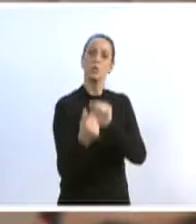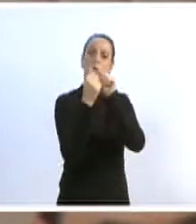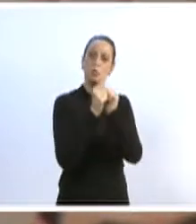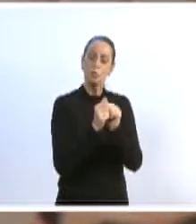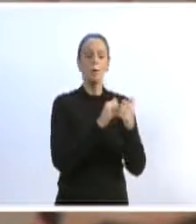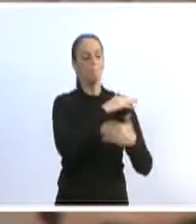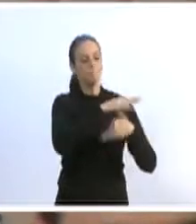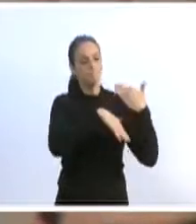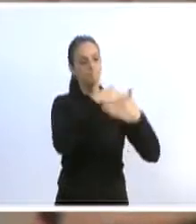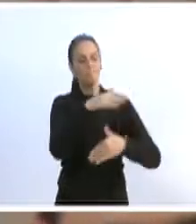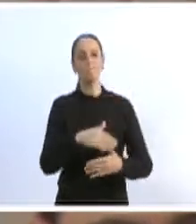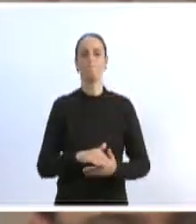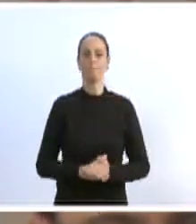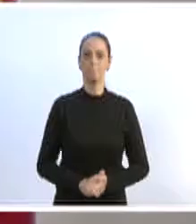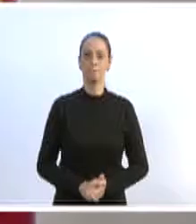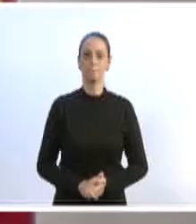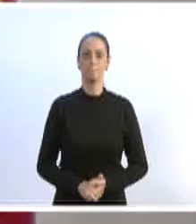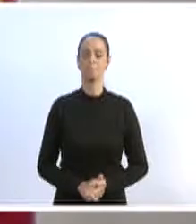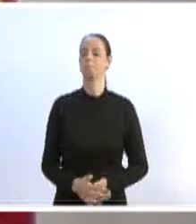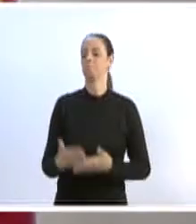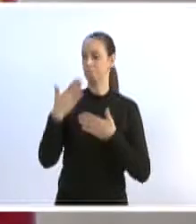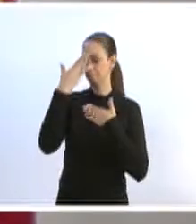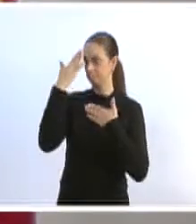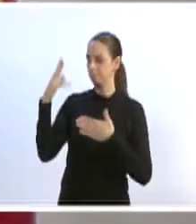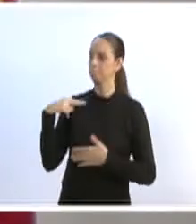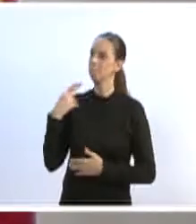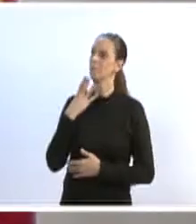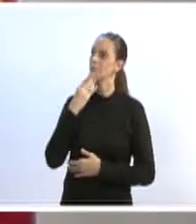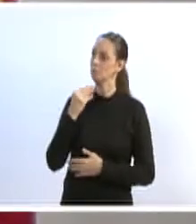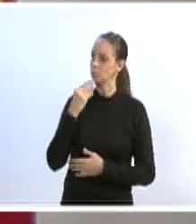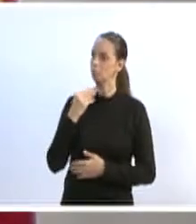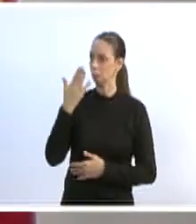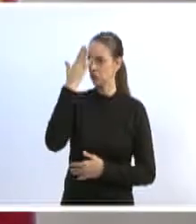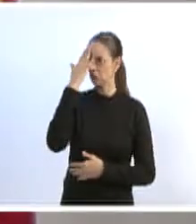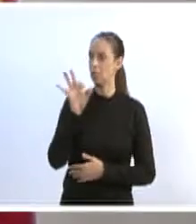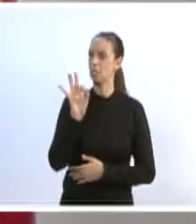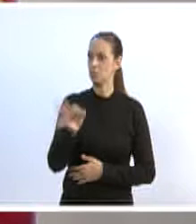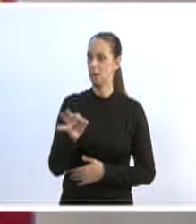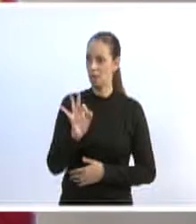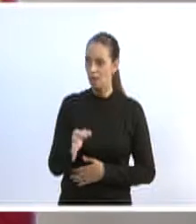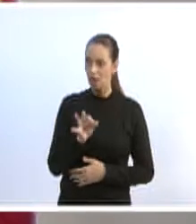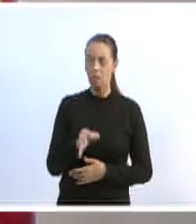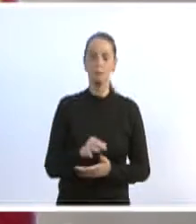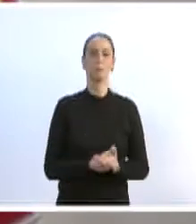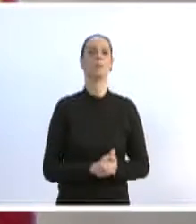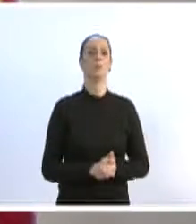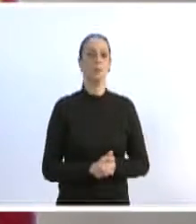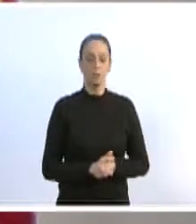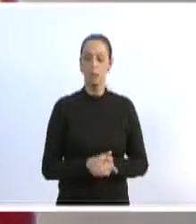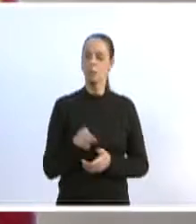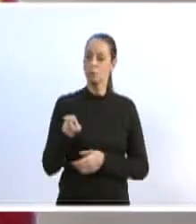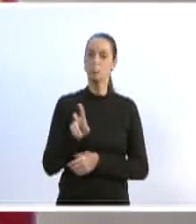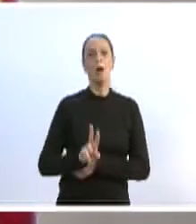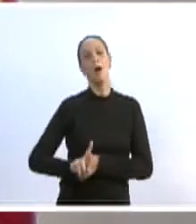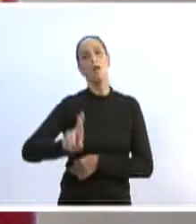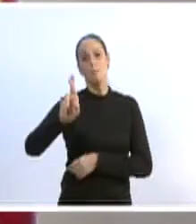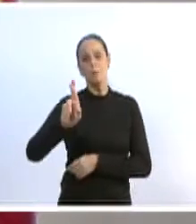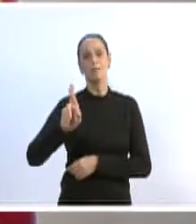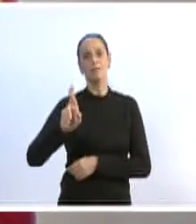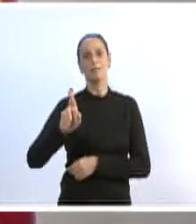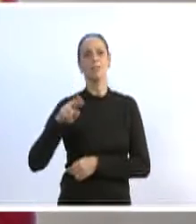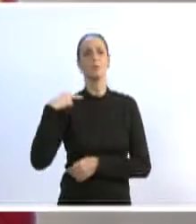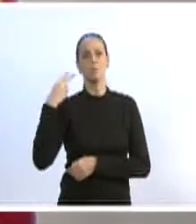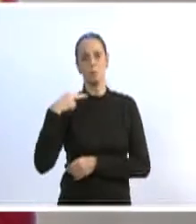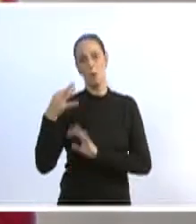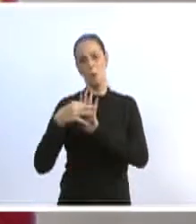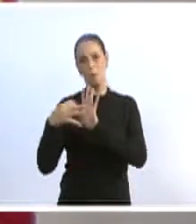avanços aí obrigado vereador bruno tem certeza que essa é a voz dessa casa do vereador